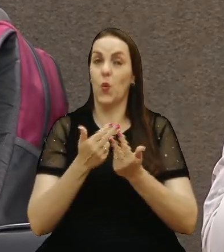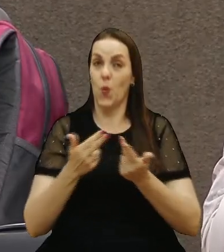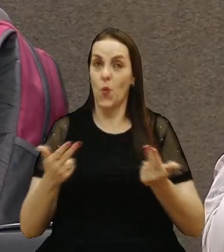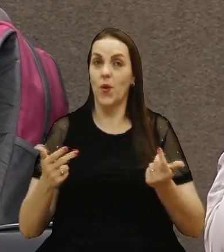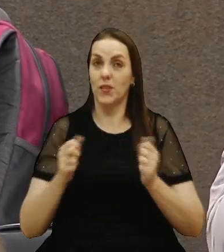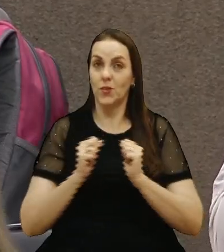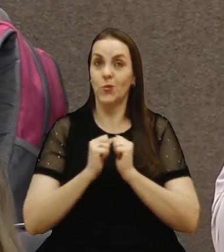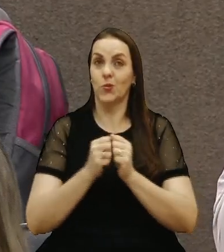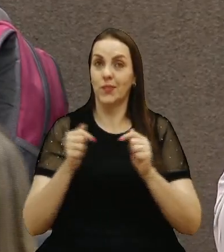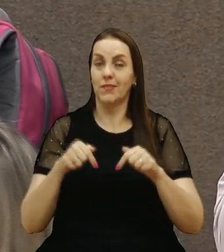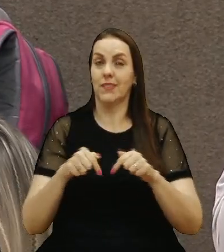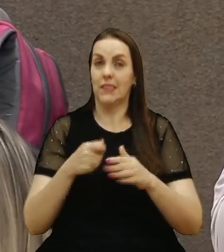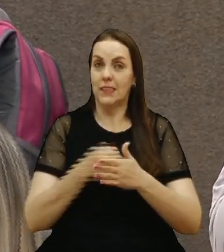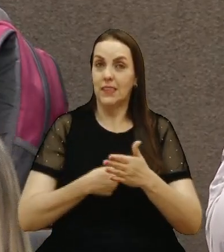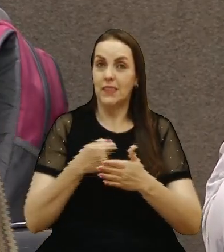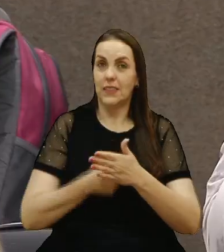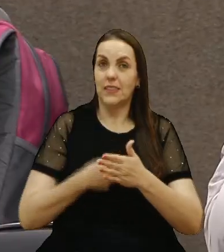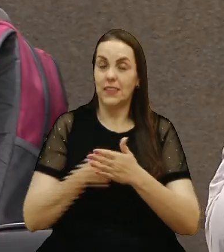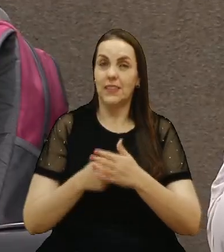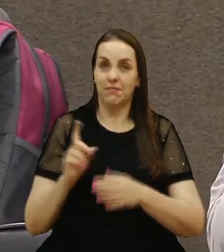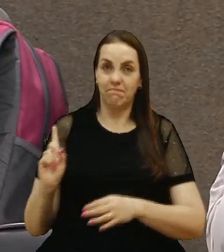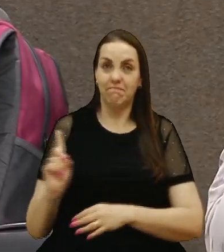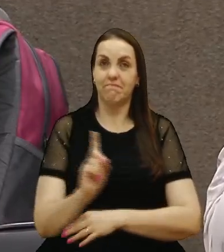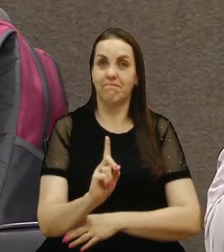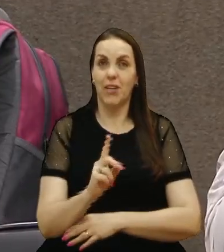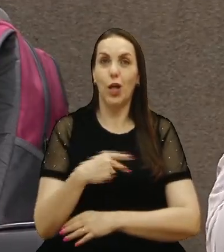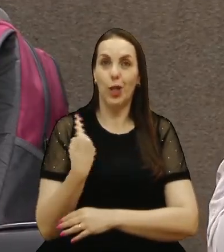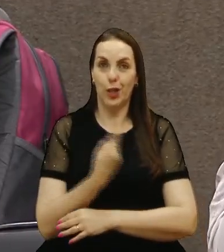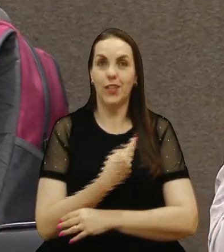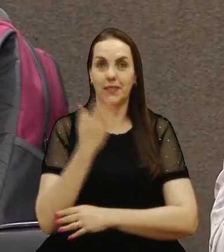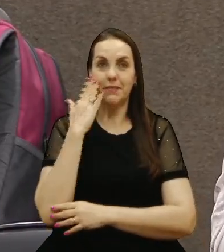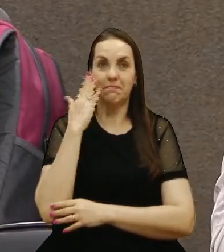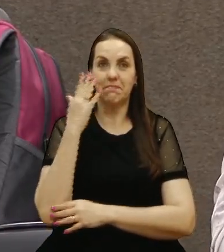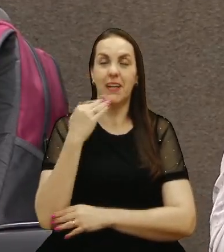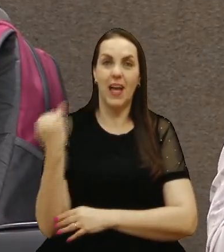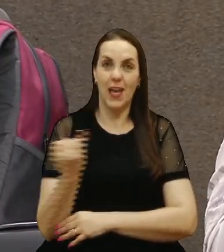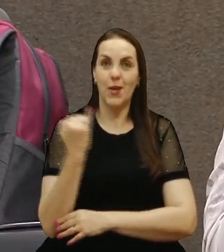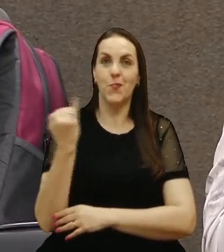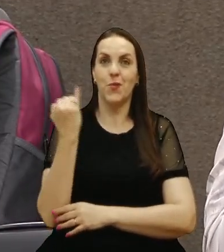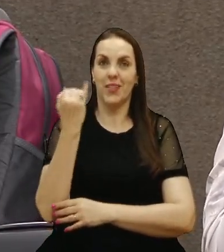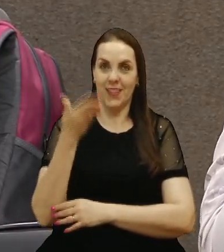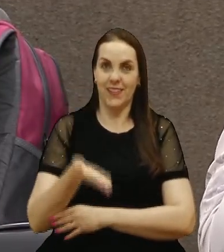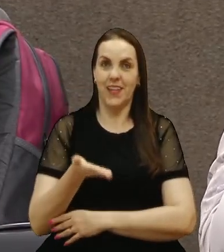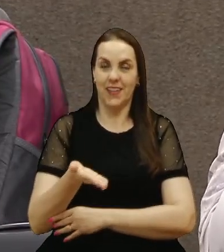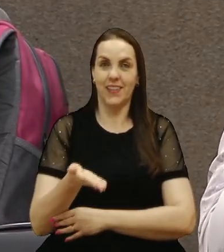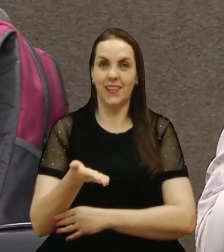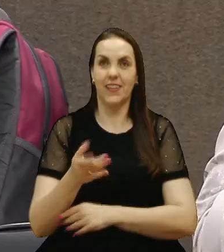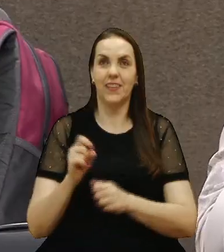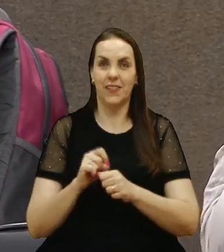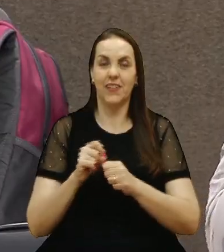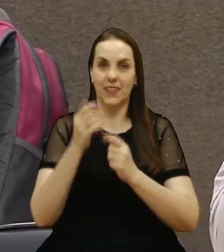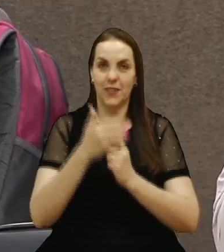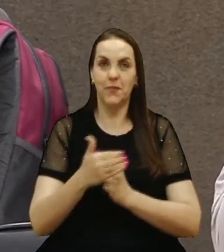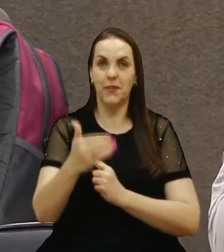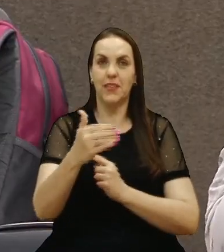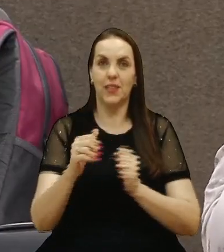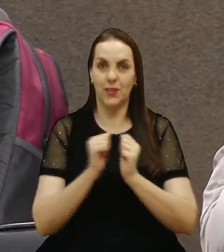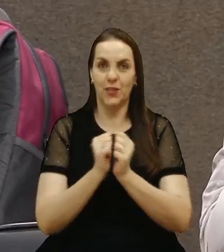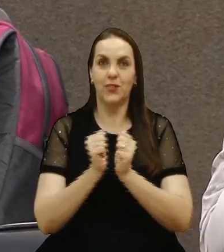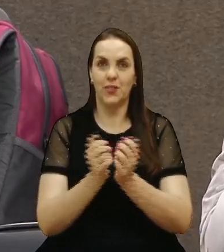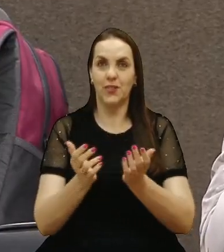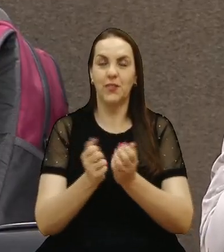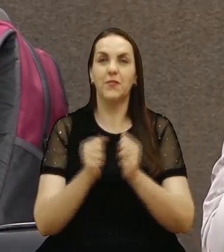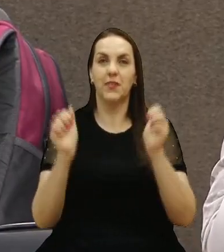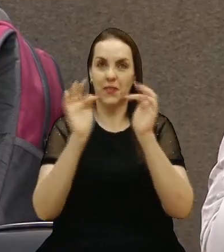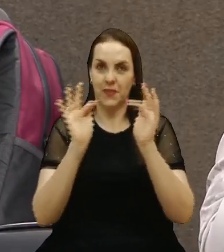para estar aqui, né, doutor Cláudio? Então, só nós sabemos o quanto é importante para a gente estar aqui fazendo esse mandato junto. Parabéns,